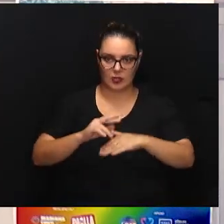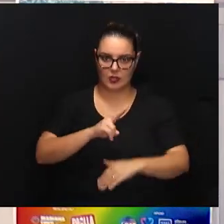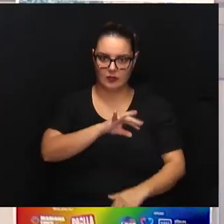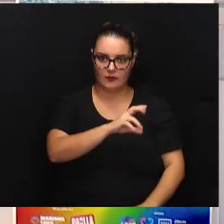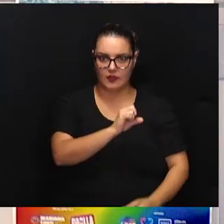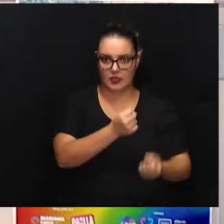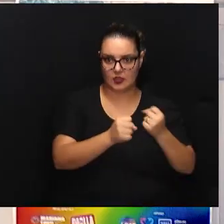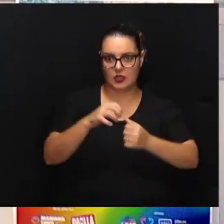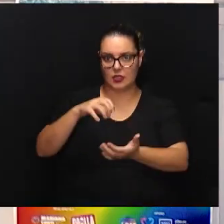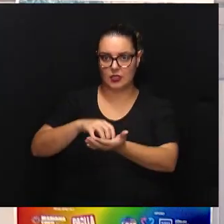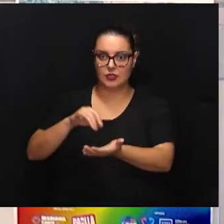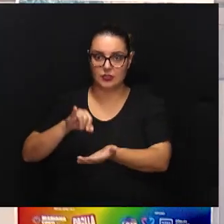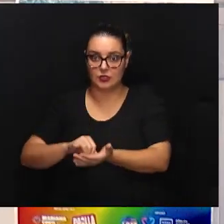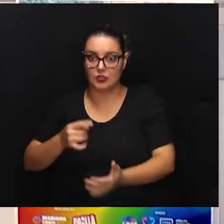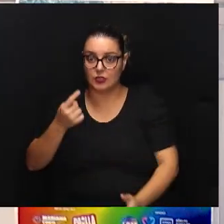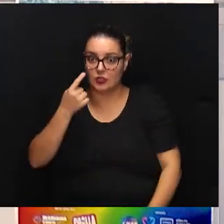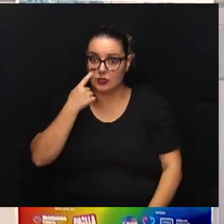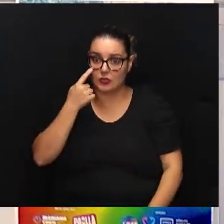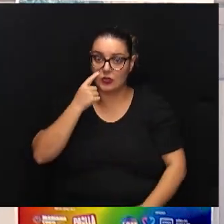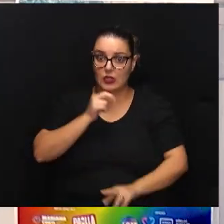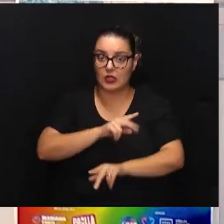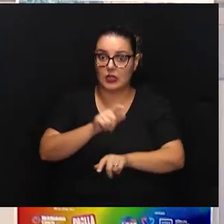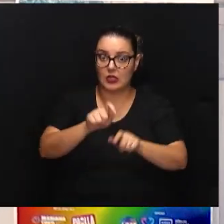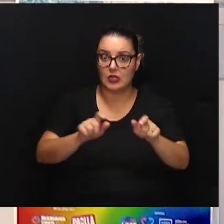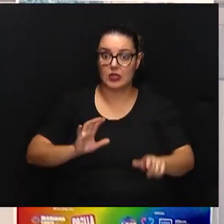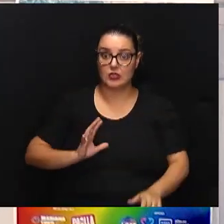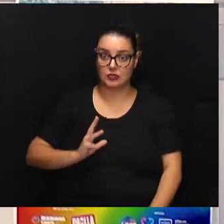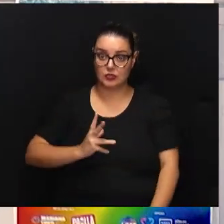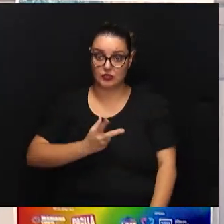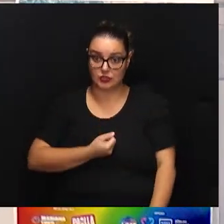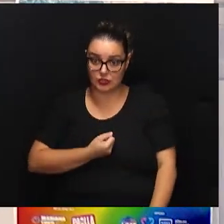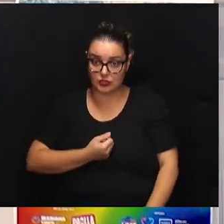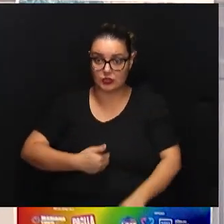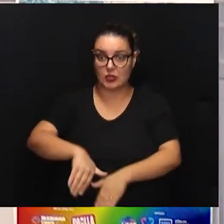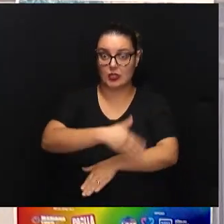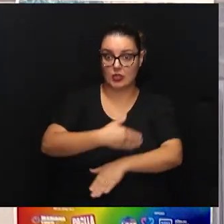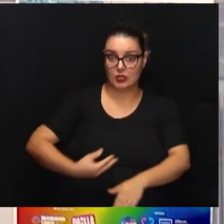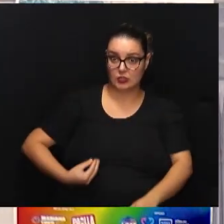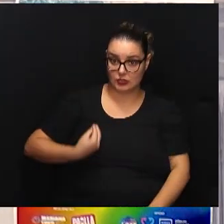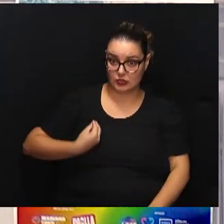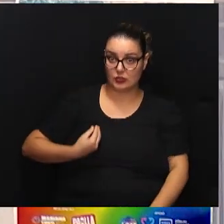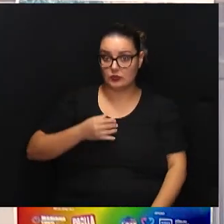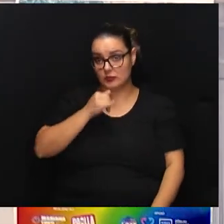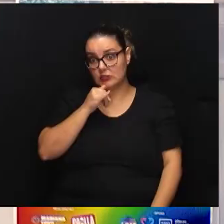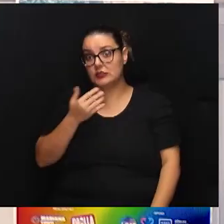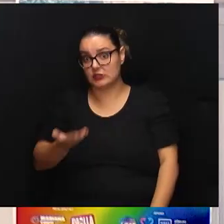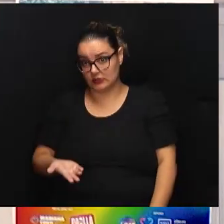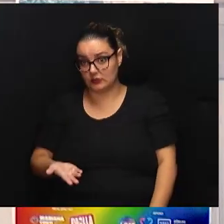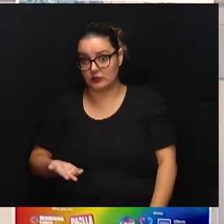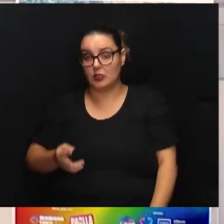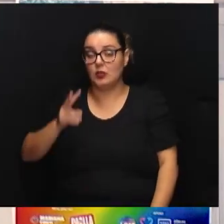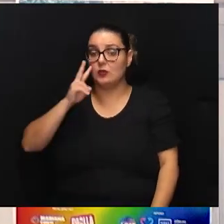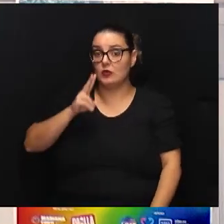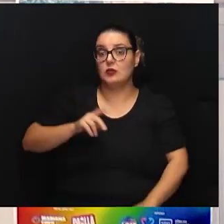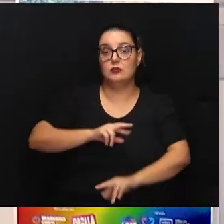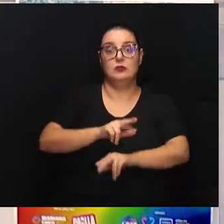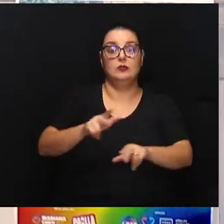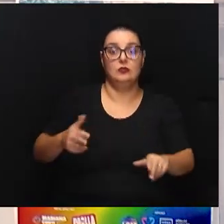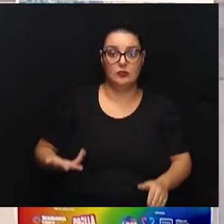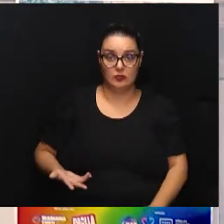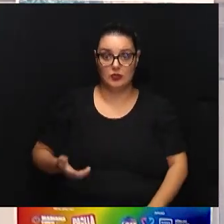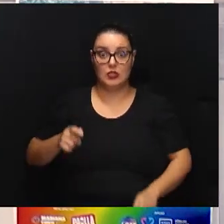pessoa trans em situação de rua, por exemplo. Vocês vão ver um monte de pessoas da